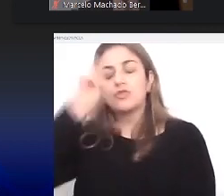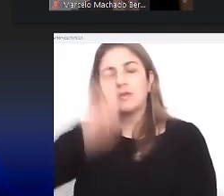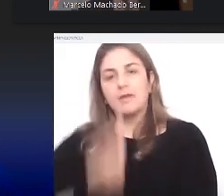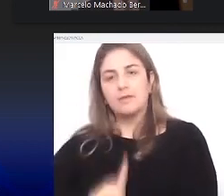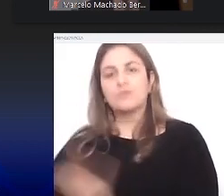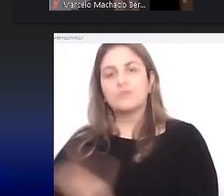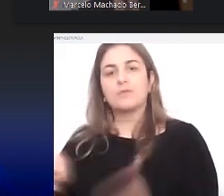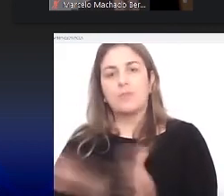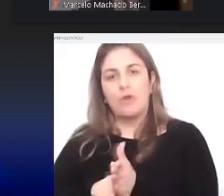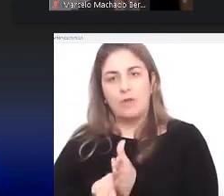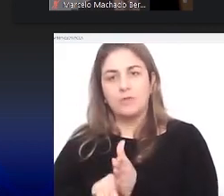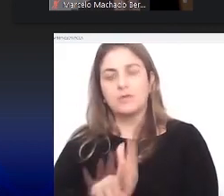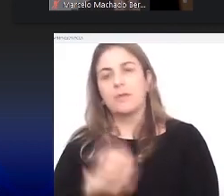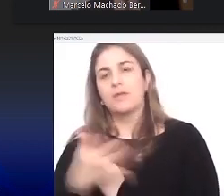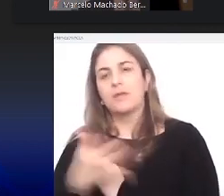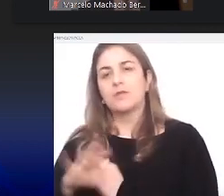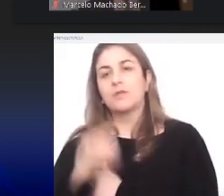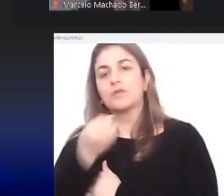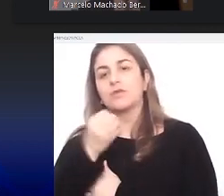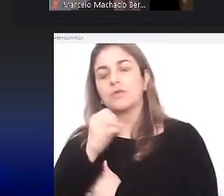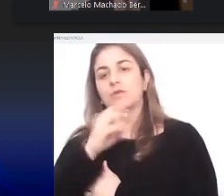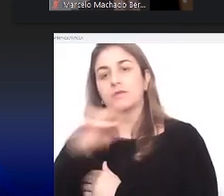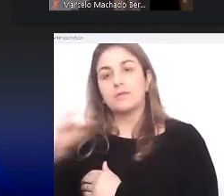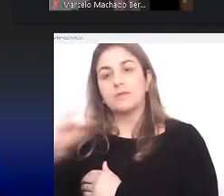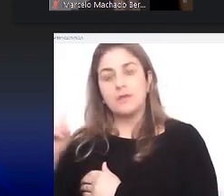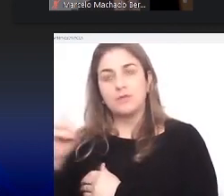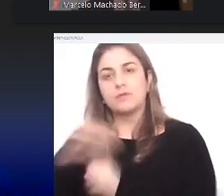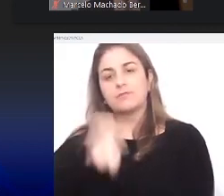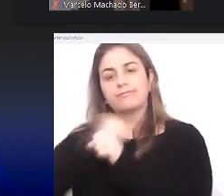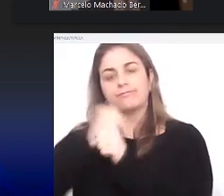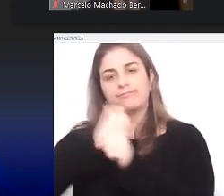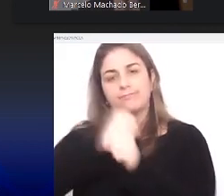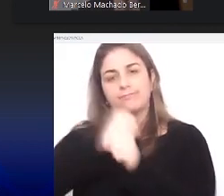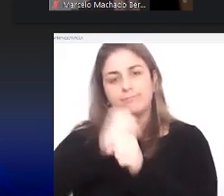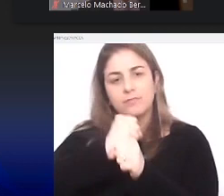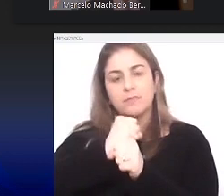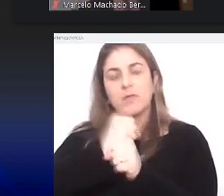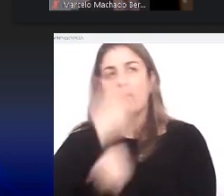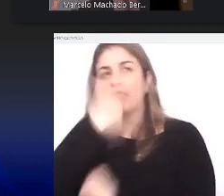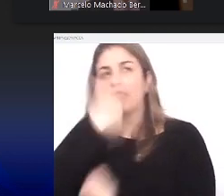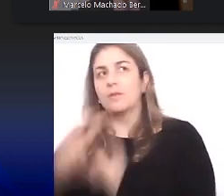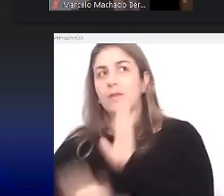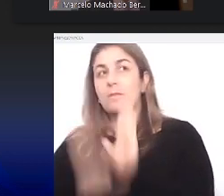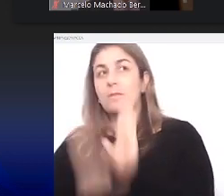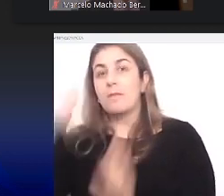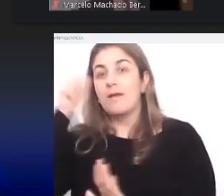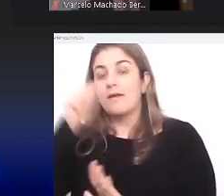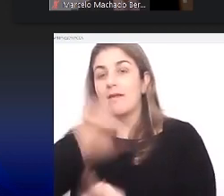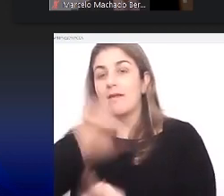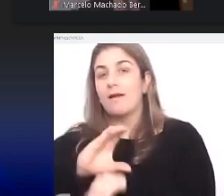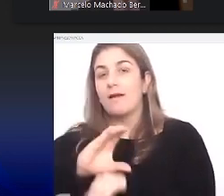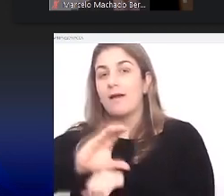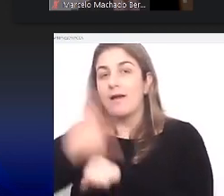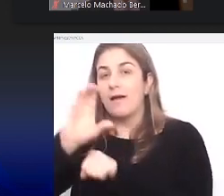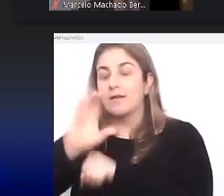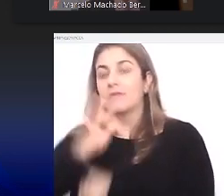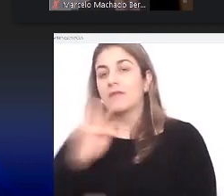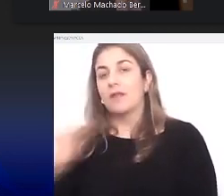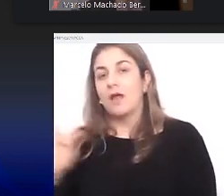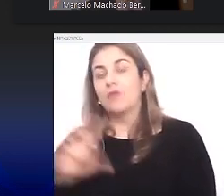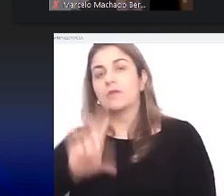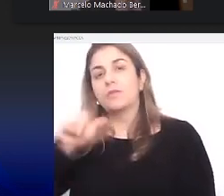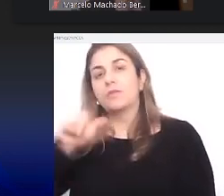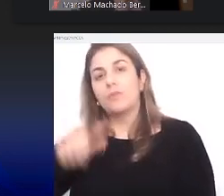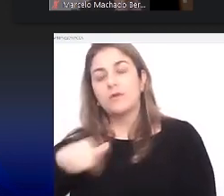Há 800 anos, a Magna Carta foi talvez a primeira. Depois passamos pela Revolução